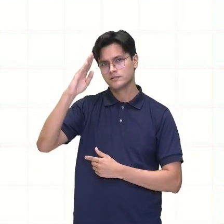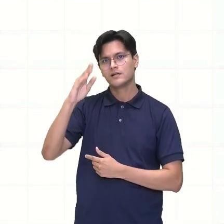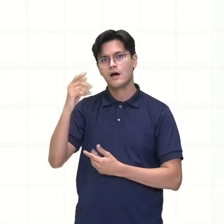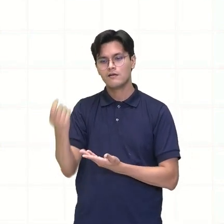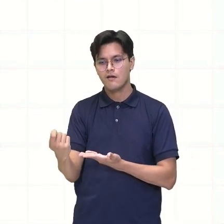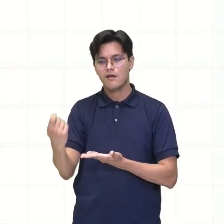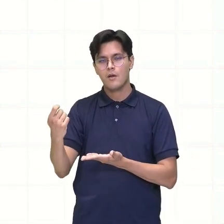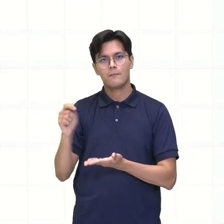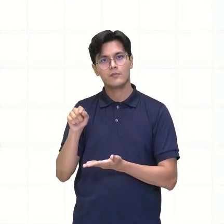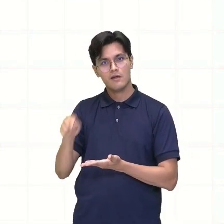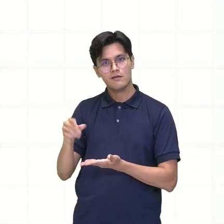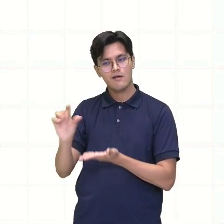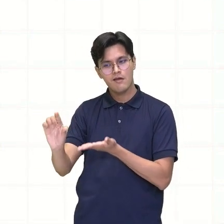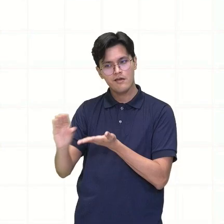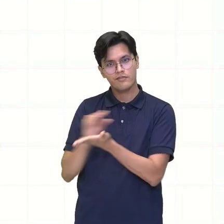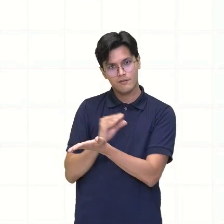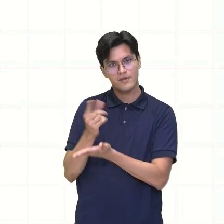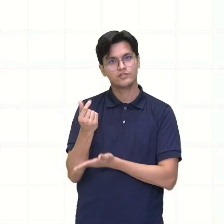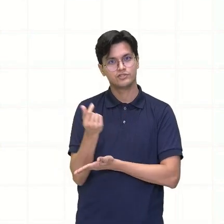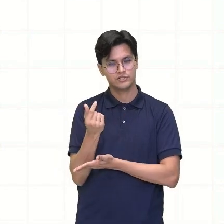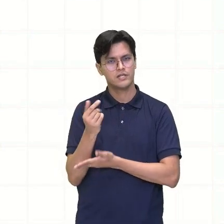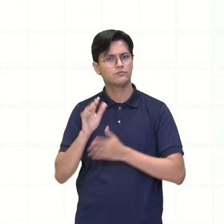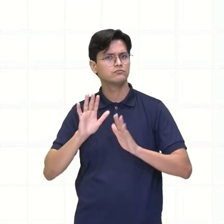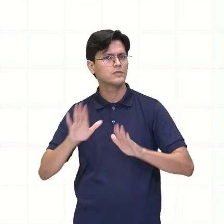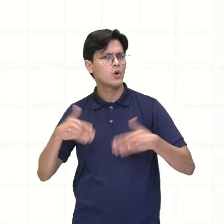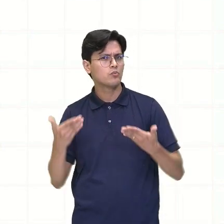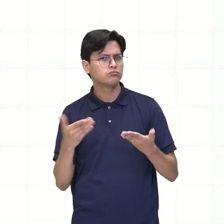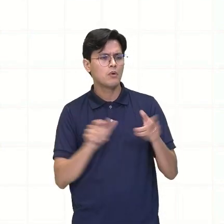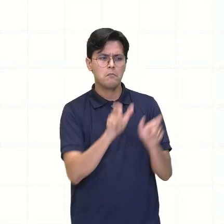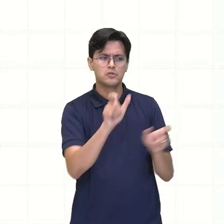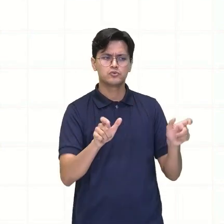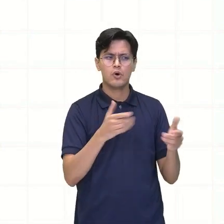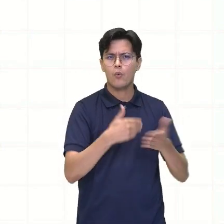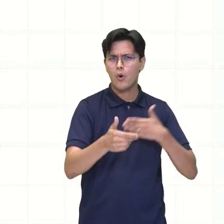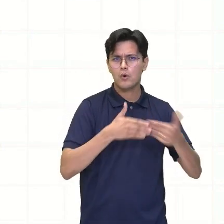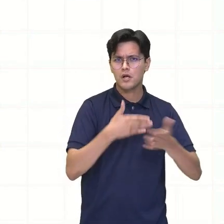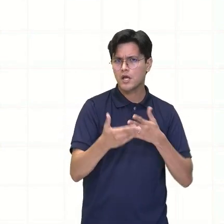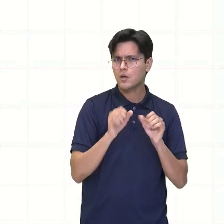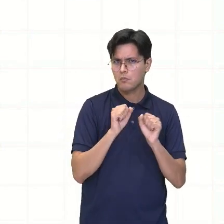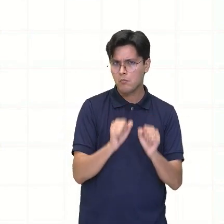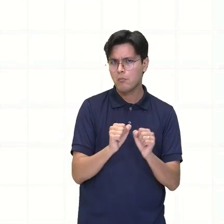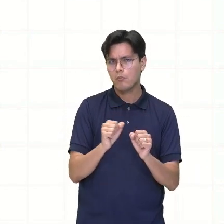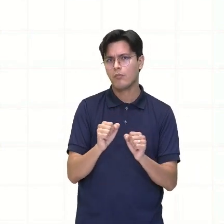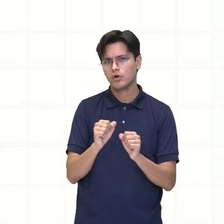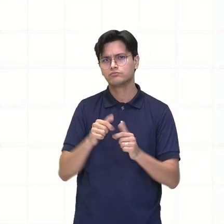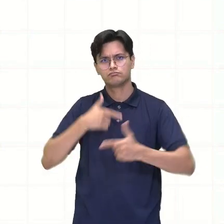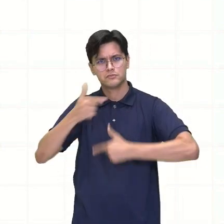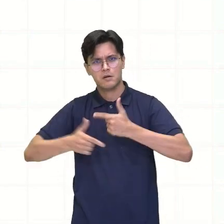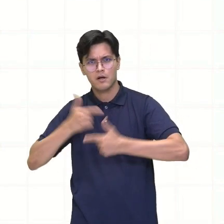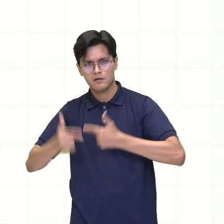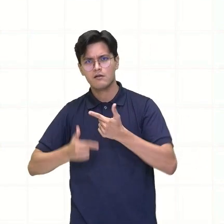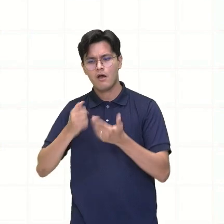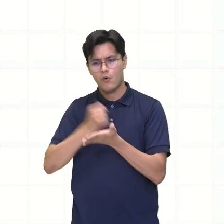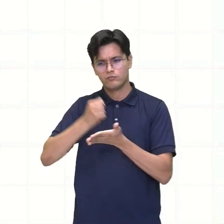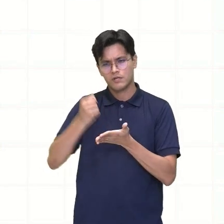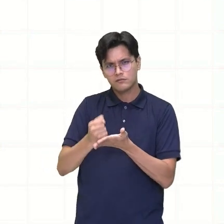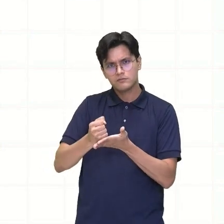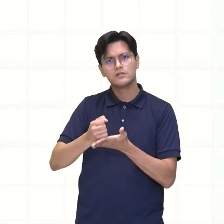era qualquer pessoa que fazia esse serviço. Eram pessoas contratadas que estavam